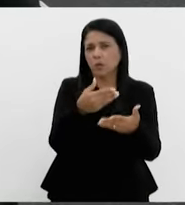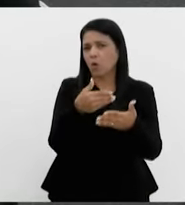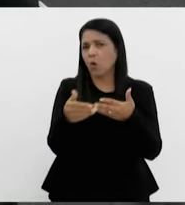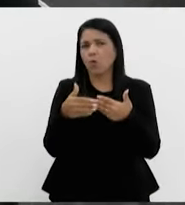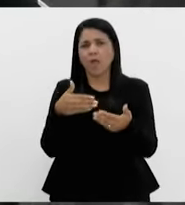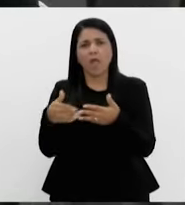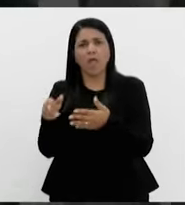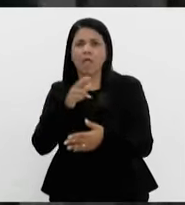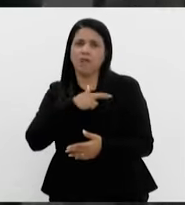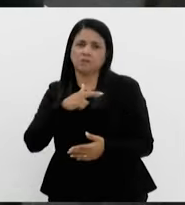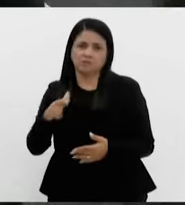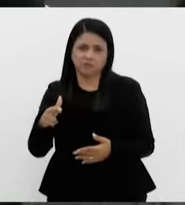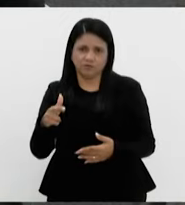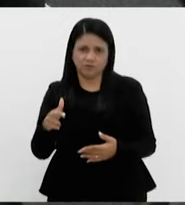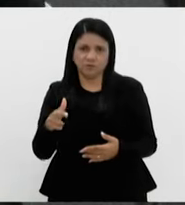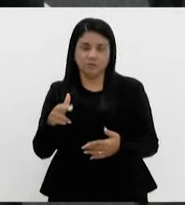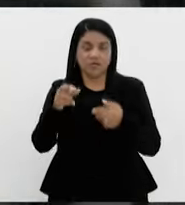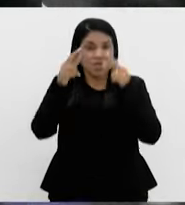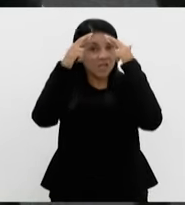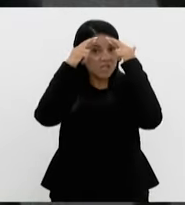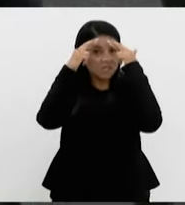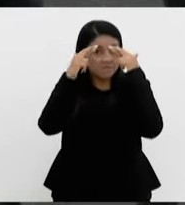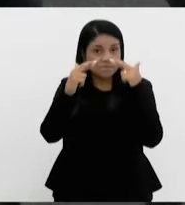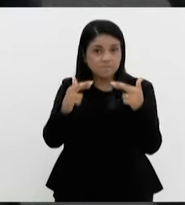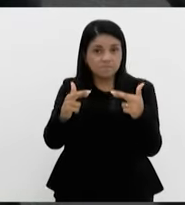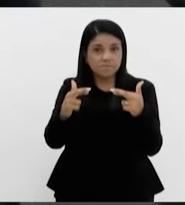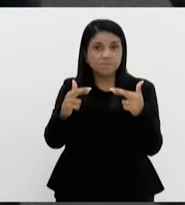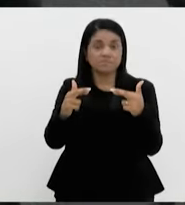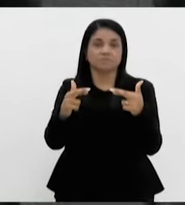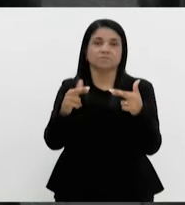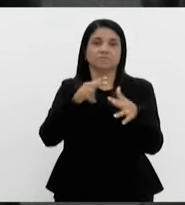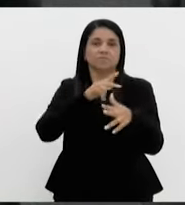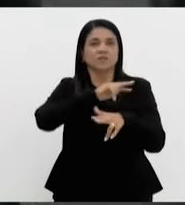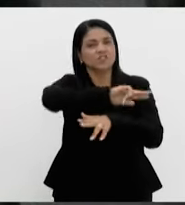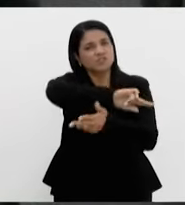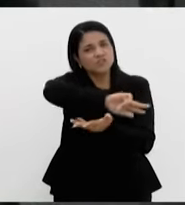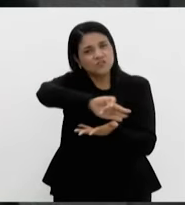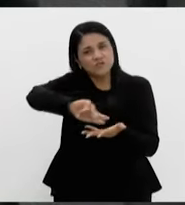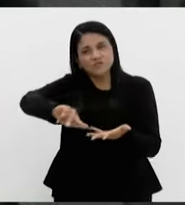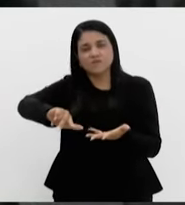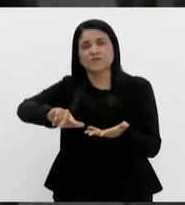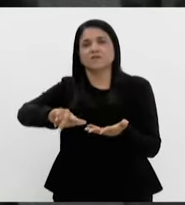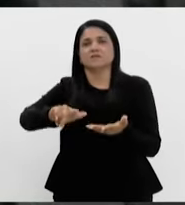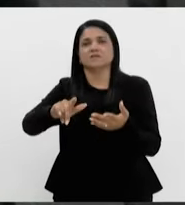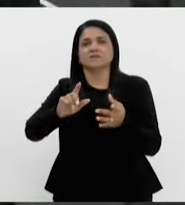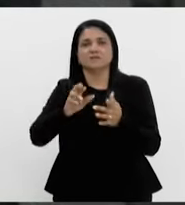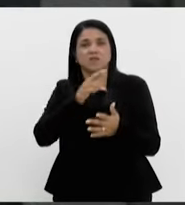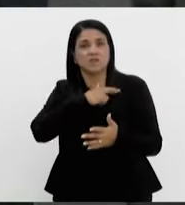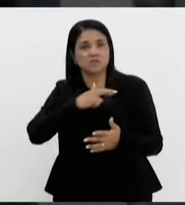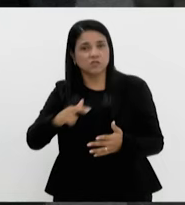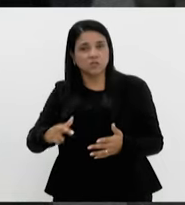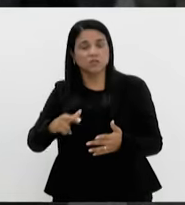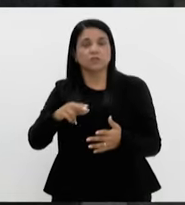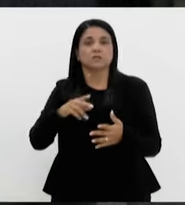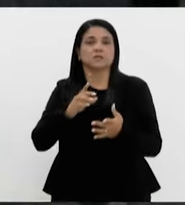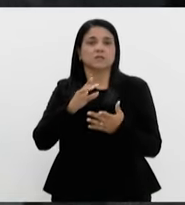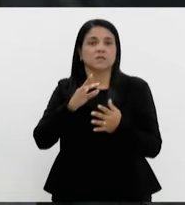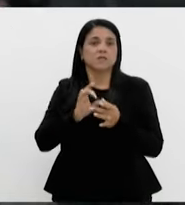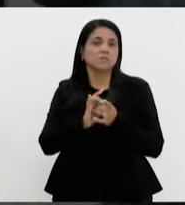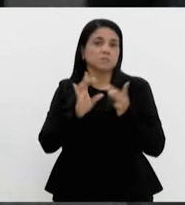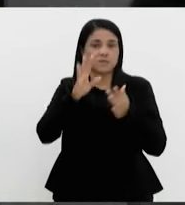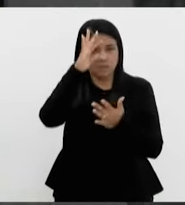uma, por uma questão de respeito à diversidade, à mais ampla liberdade de fé e contra qualquer tipo